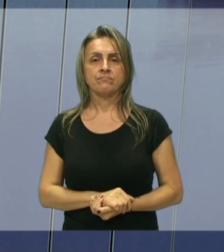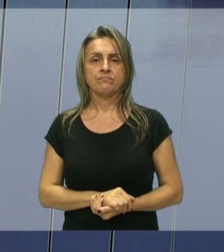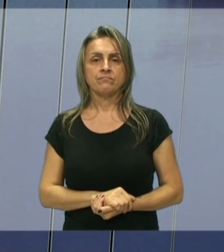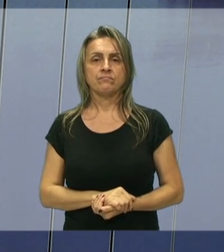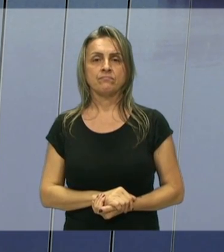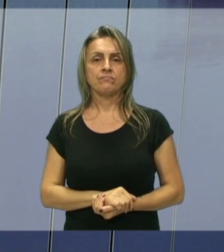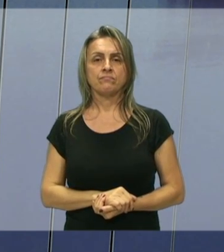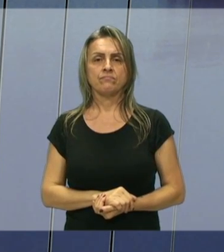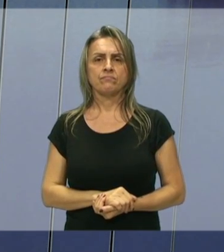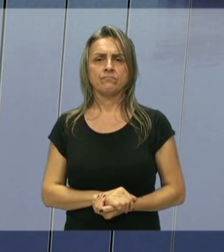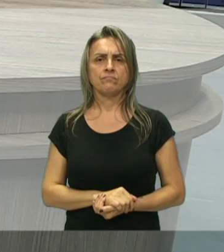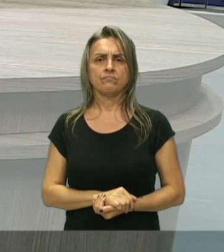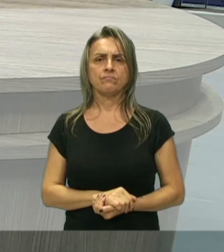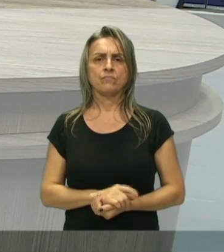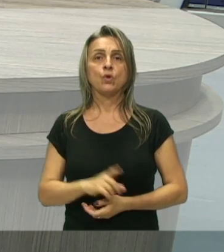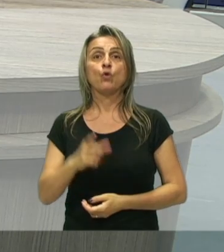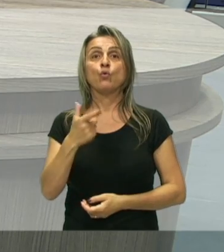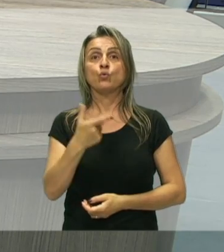feito em